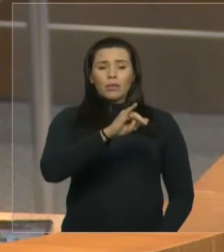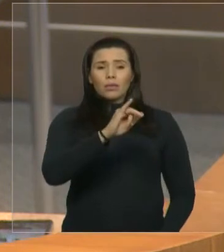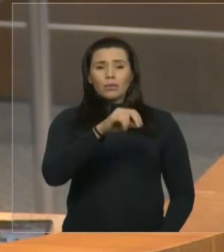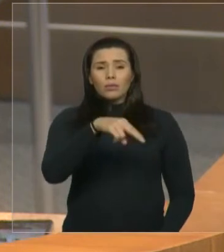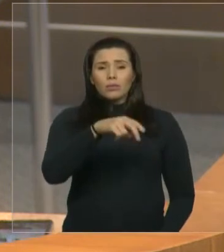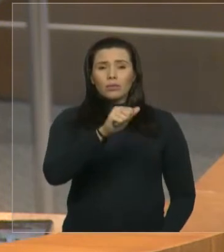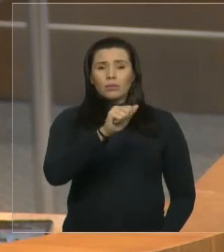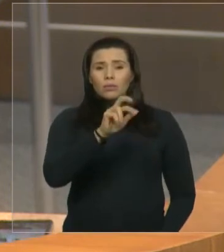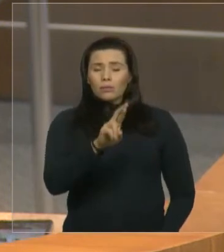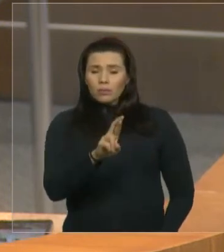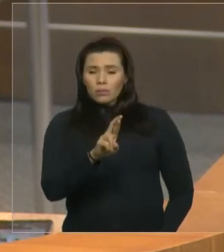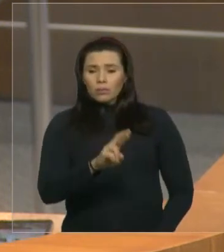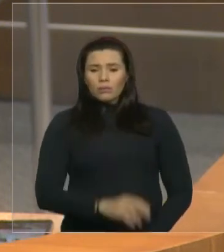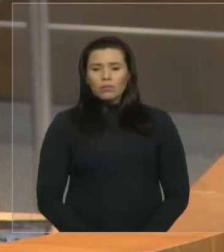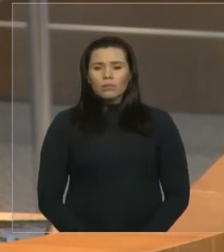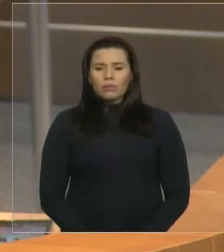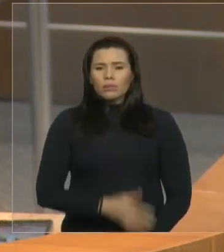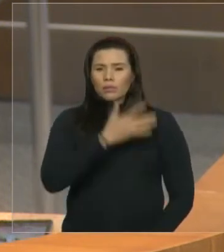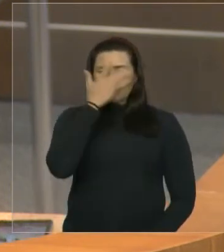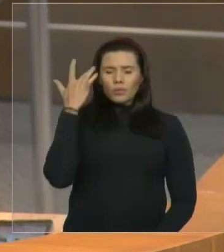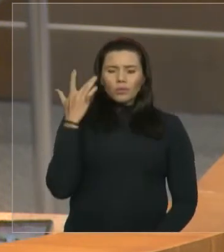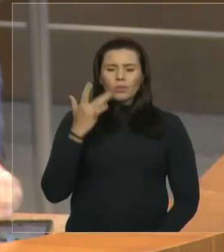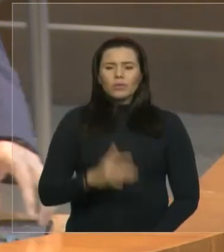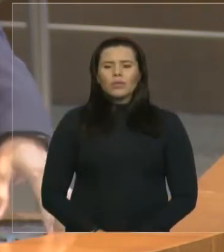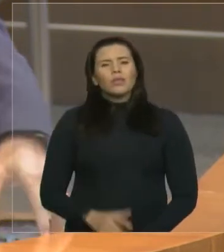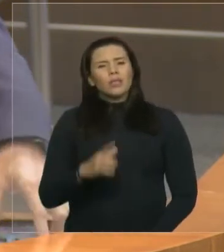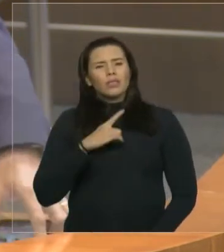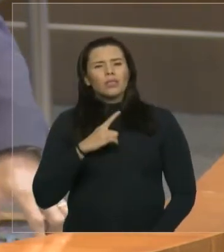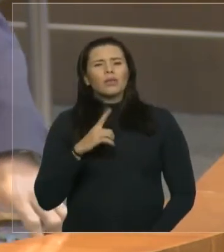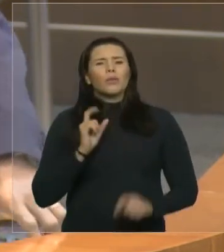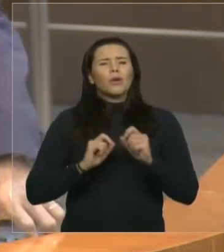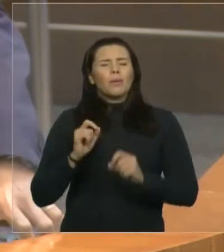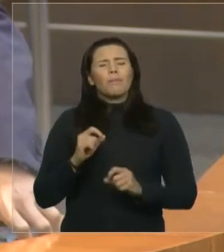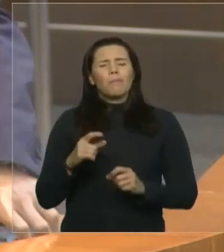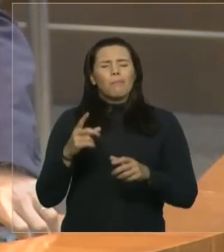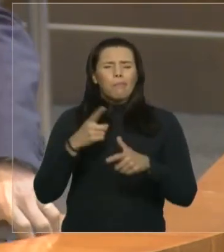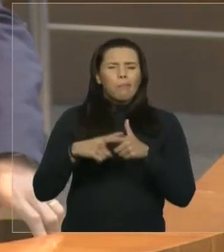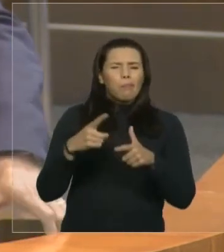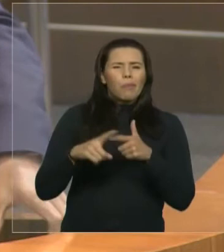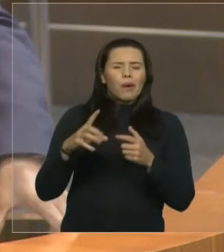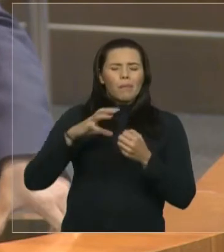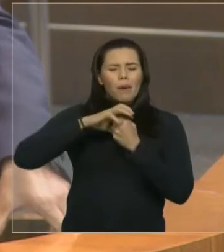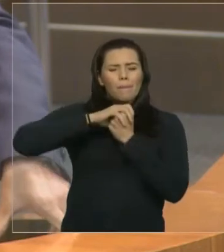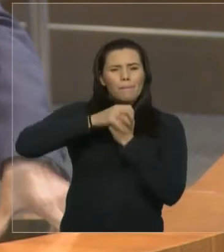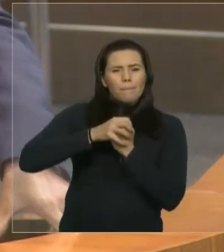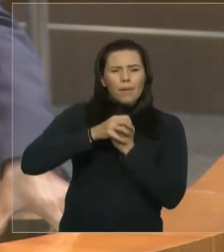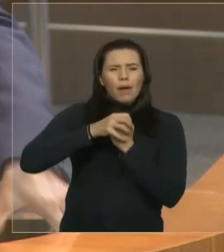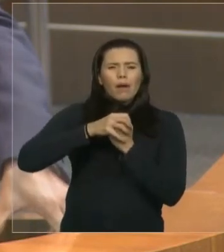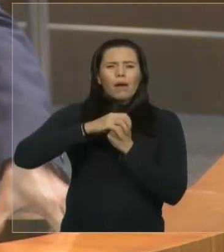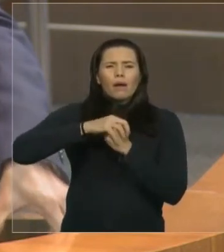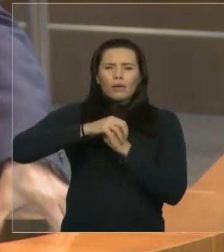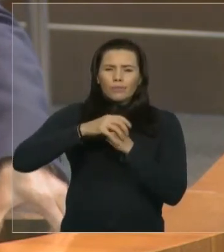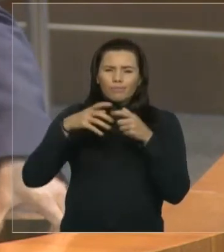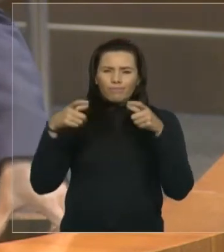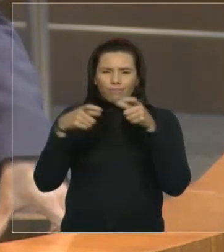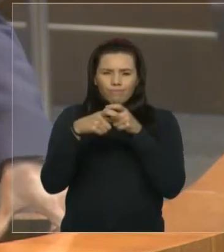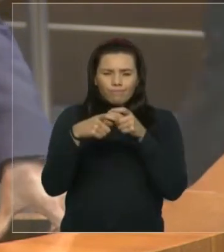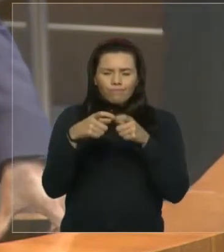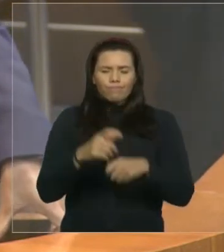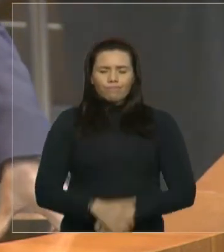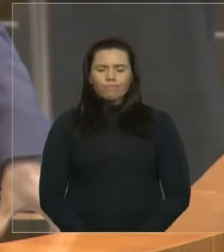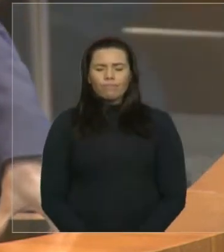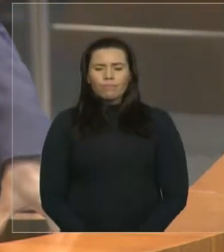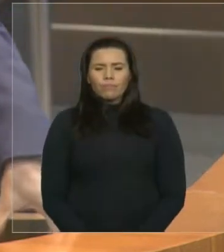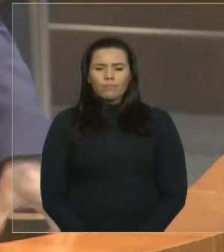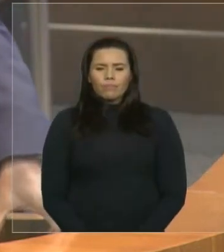que infelizmente tem uma doença crônica, que é a doença da microcefalia, e outras doenças são atendidas lá. Serviços que não